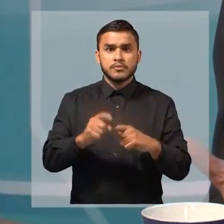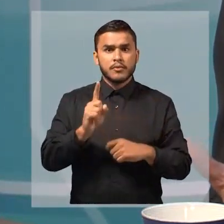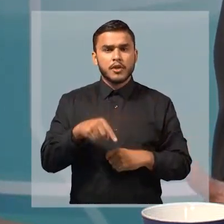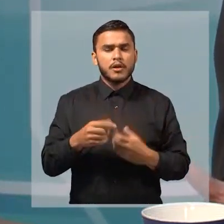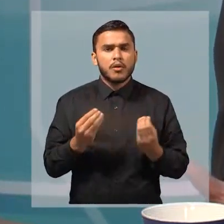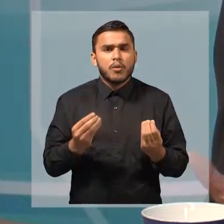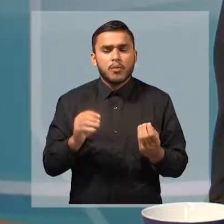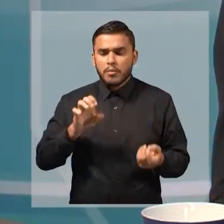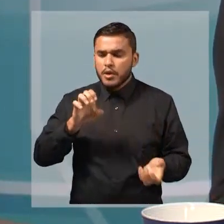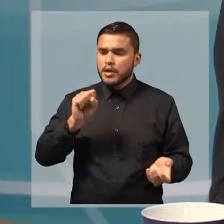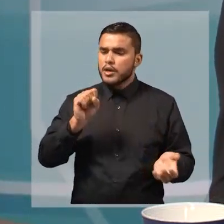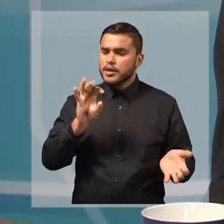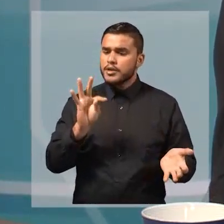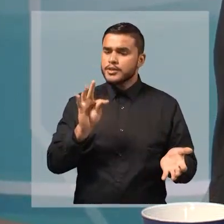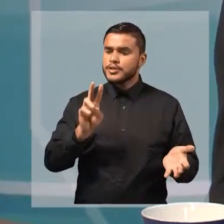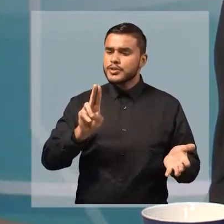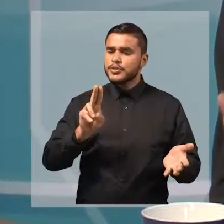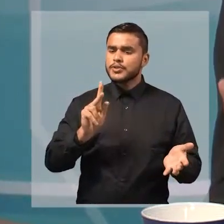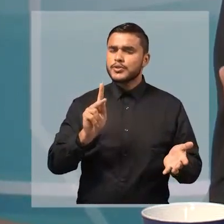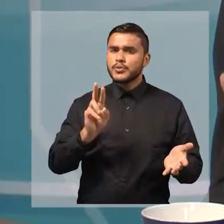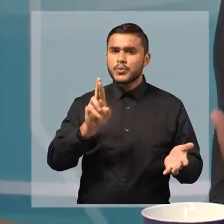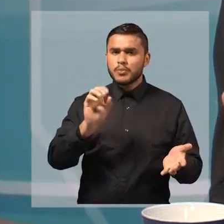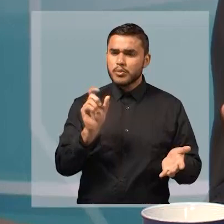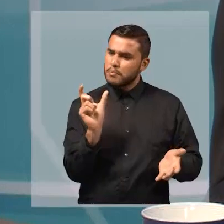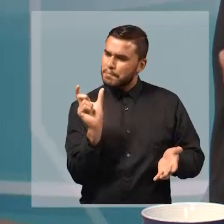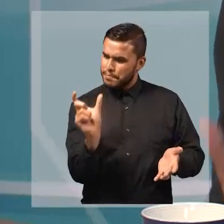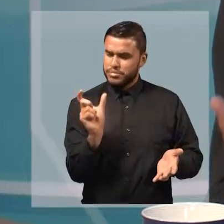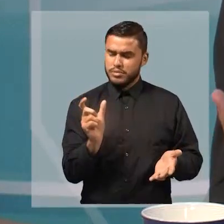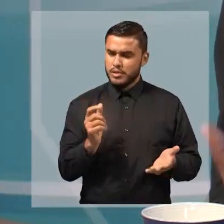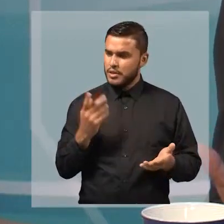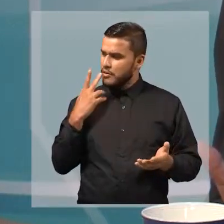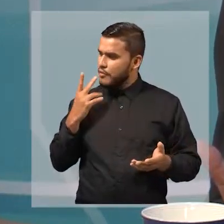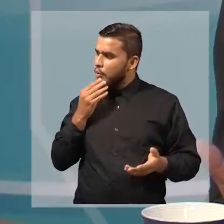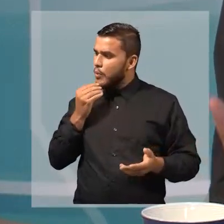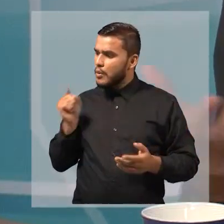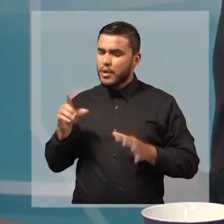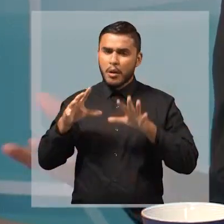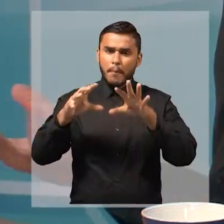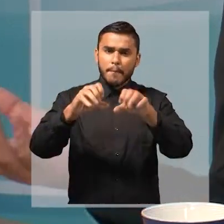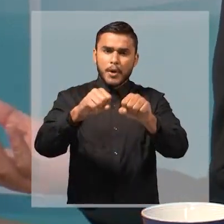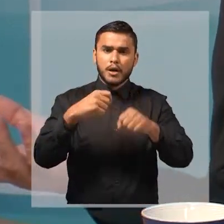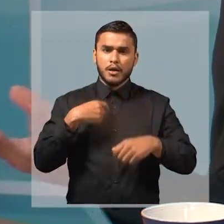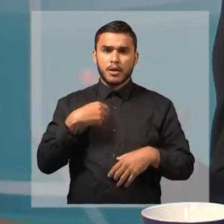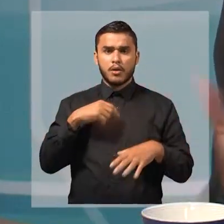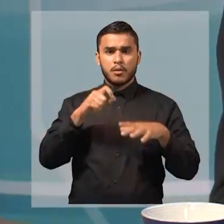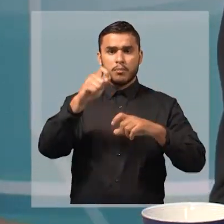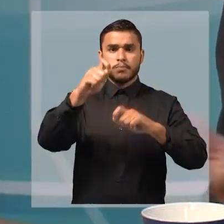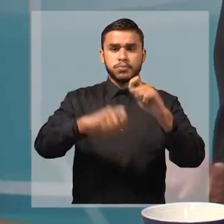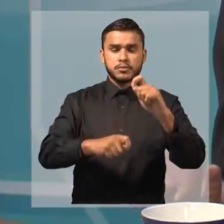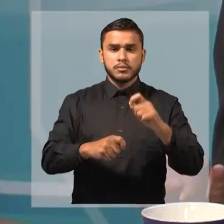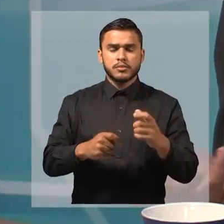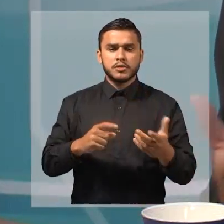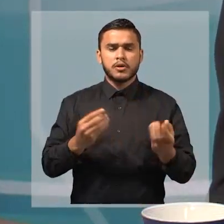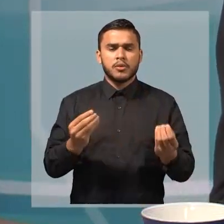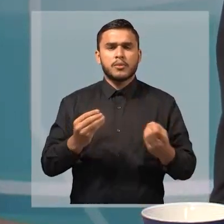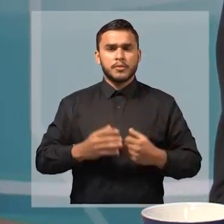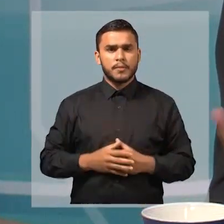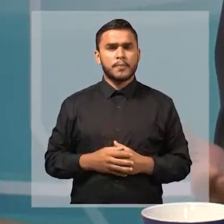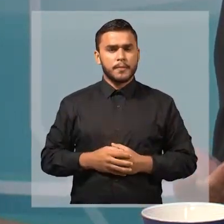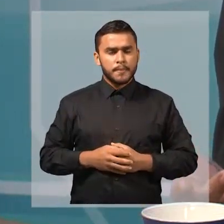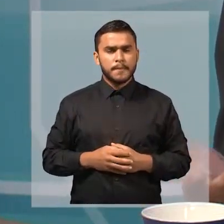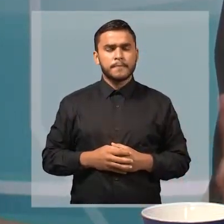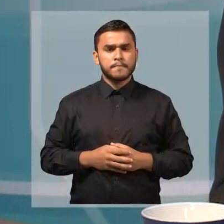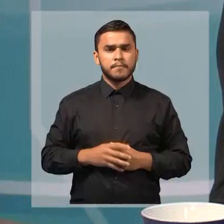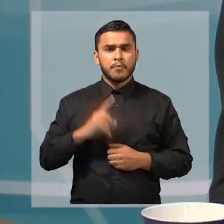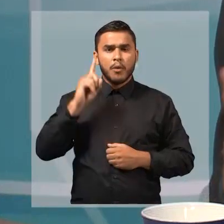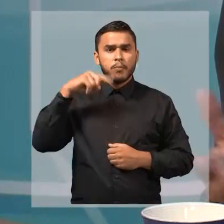estupro, inclusive. Quer dizer, que brincadeira sem graça, que loucura é essa? Nem articular a palavra juízas, articular aí